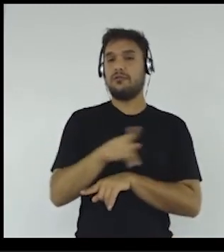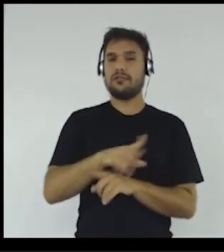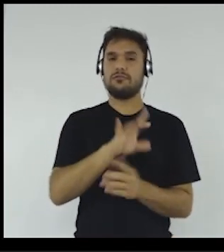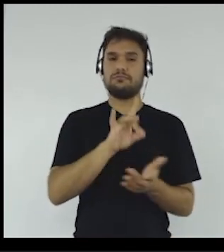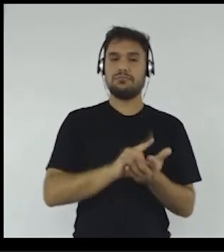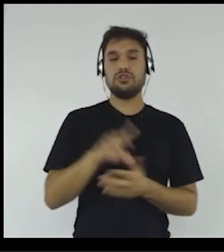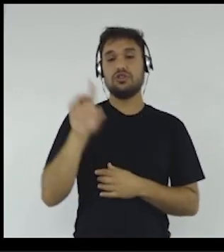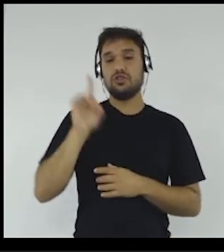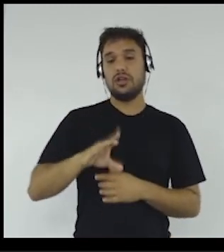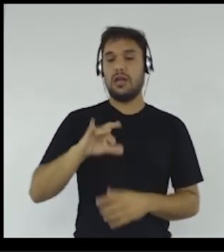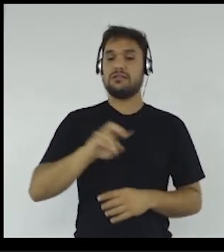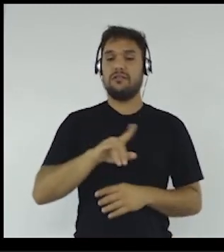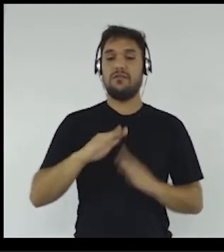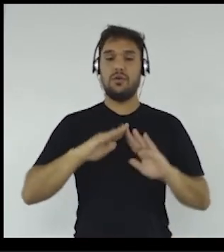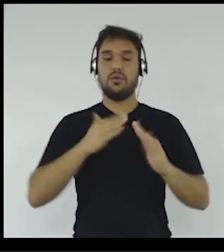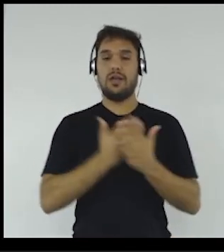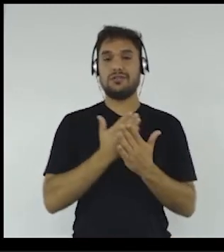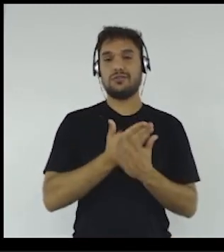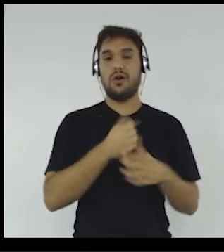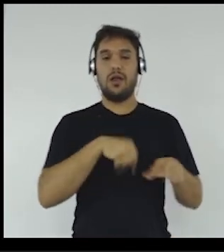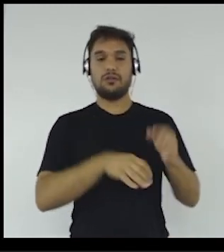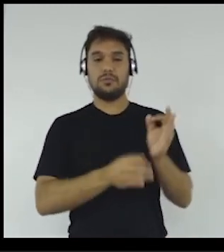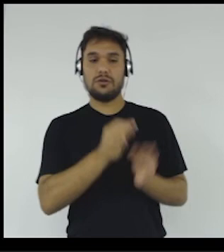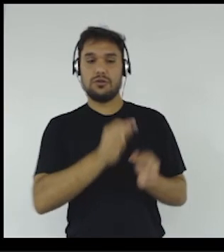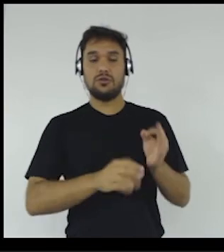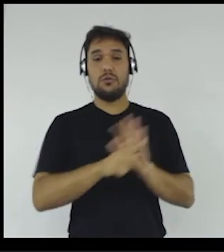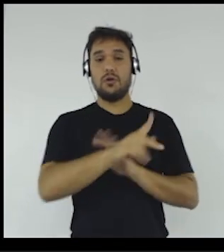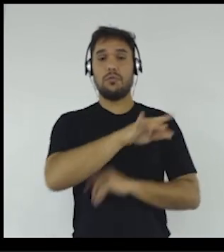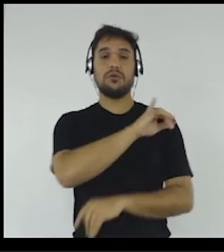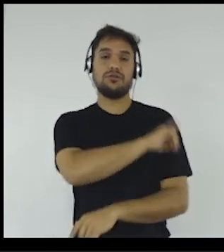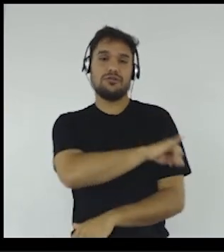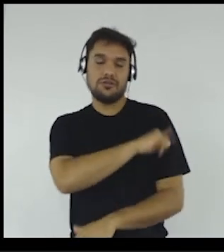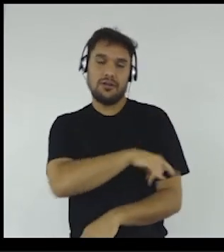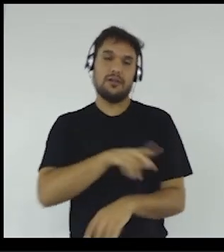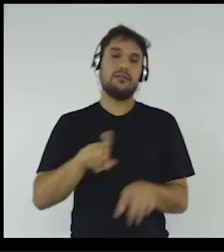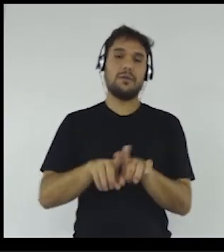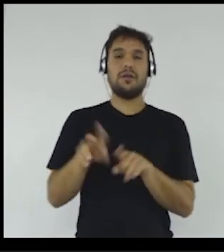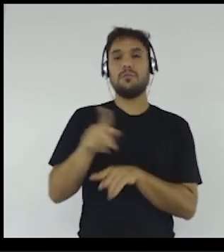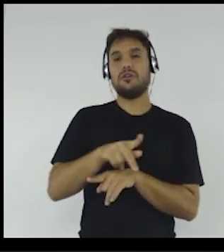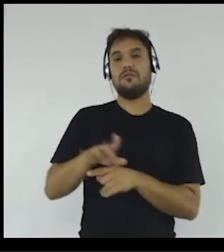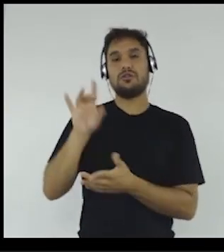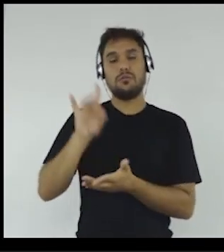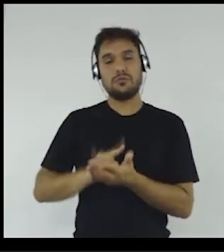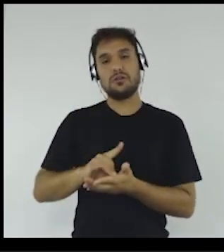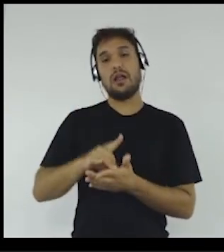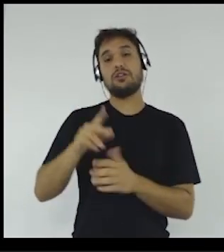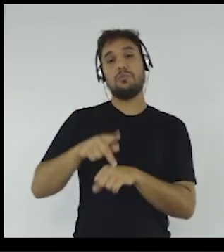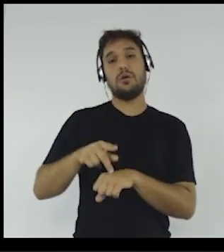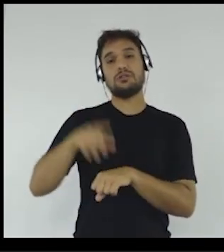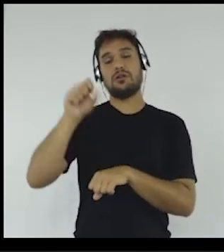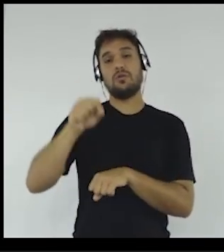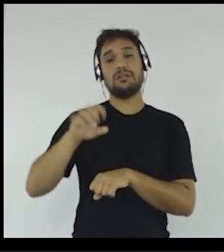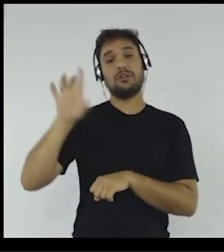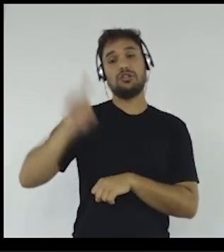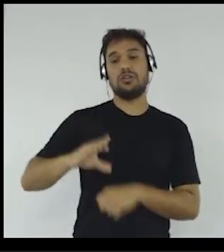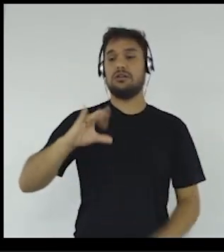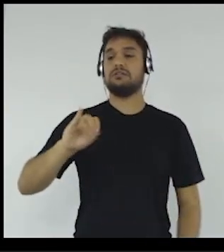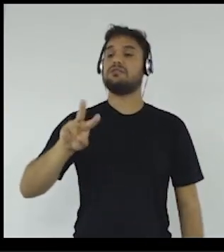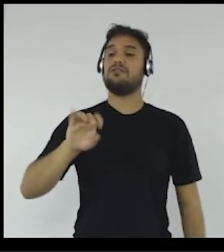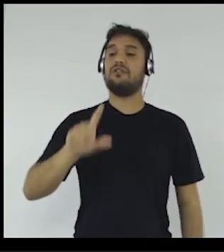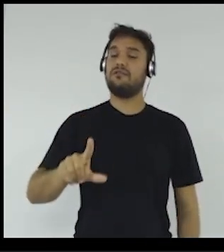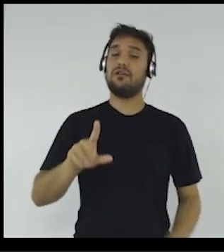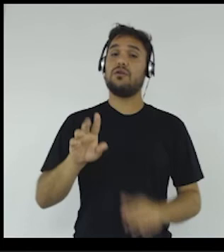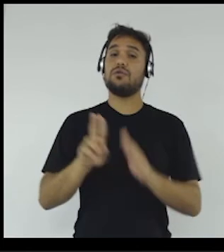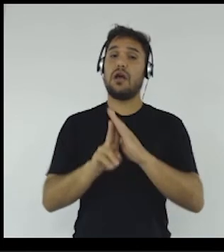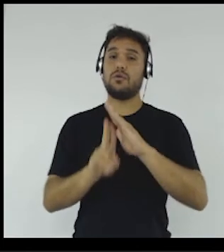de Direito Civil da Escola de Magistratura do Rio de Janeiro. Professor titular de pós-graduação em Direito Civil